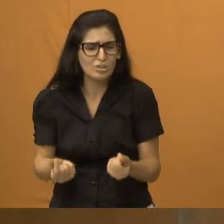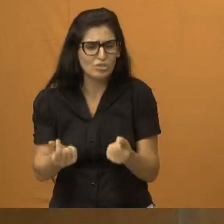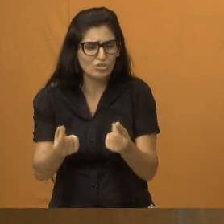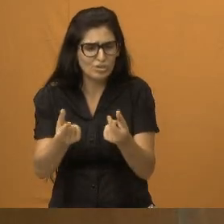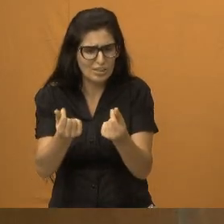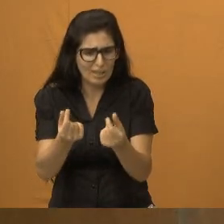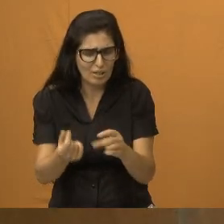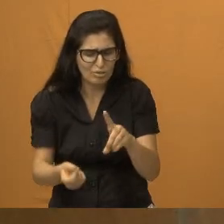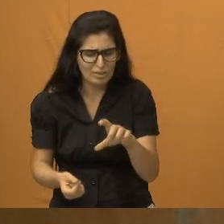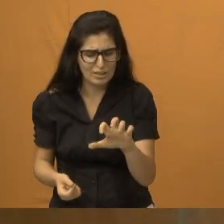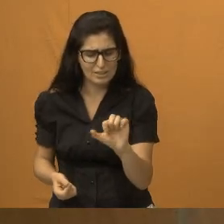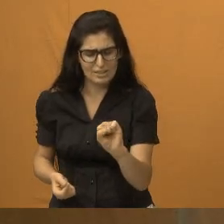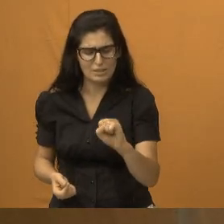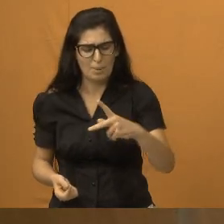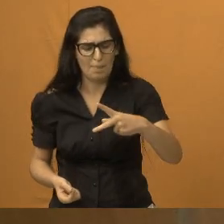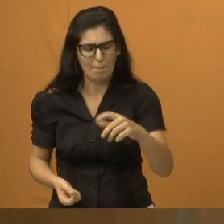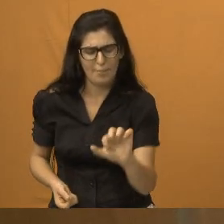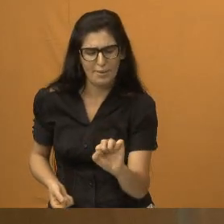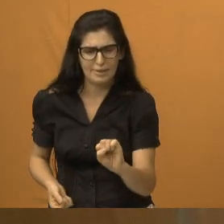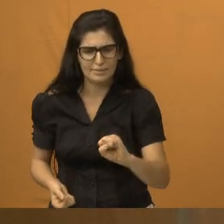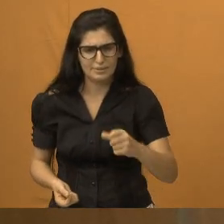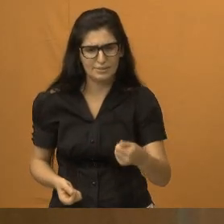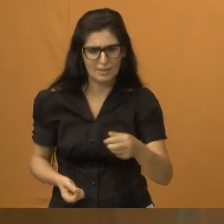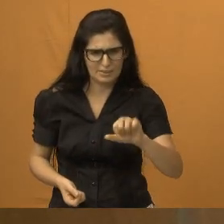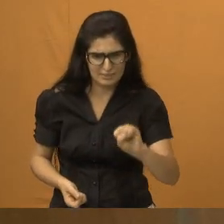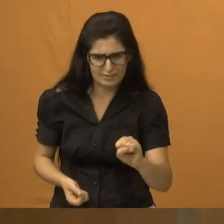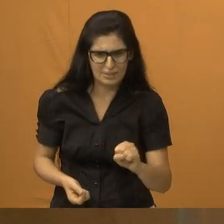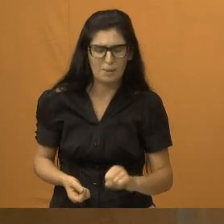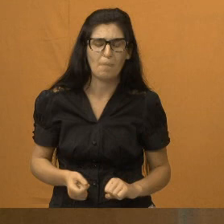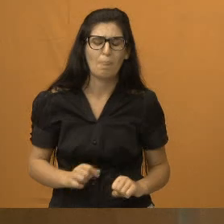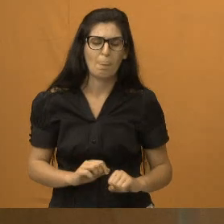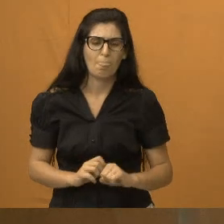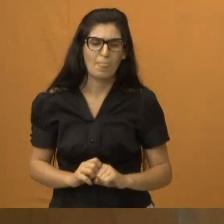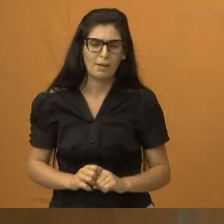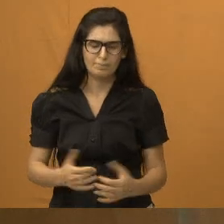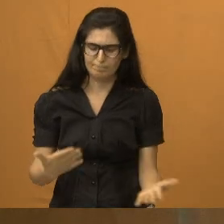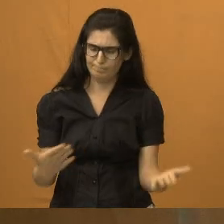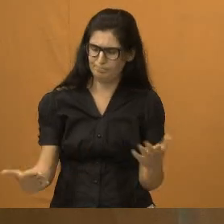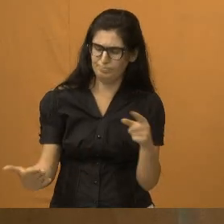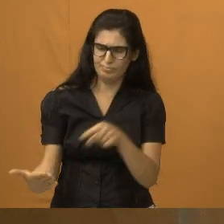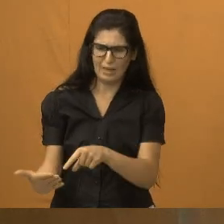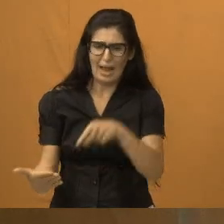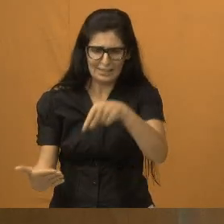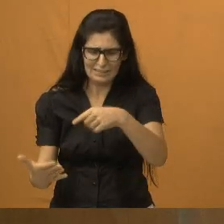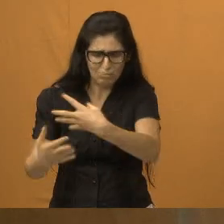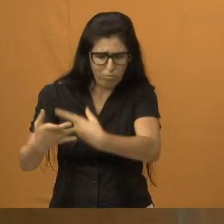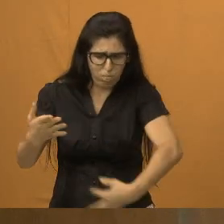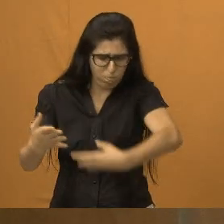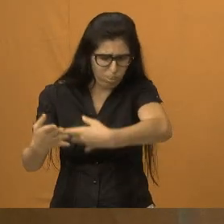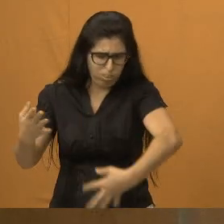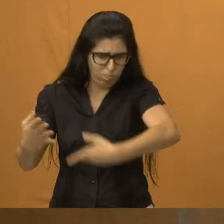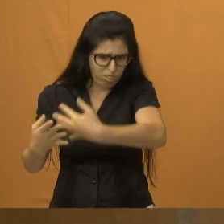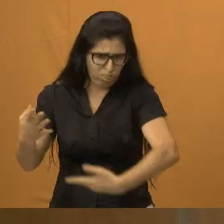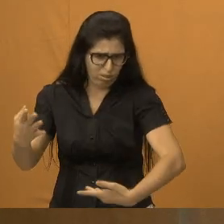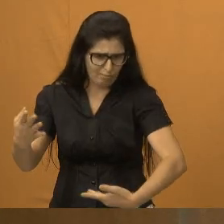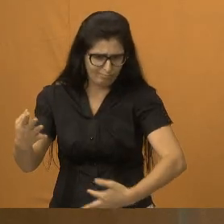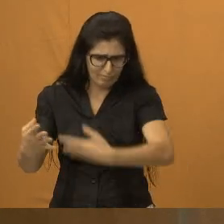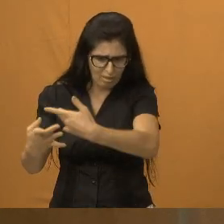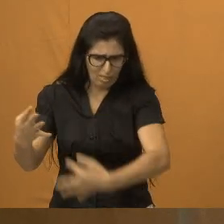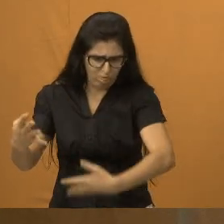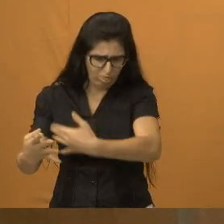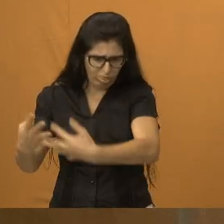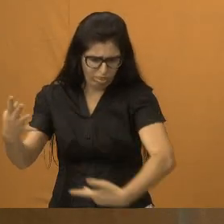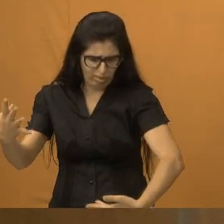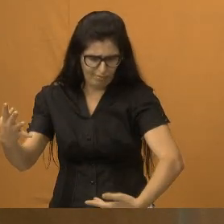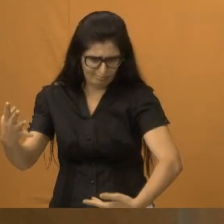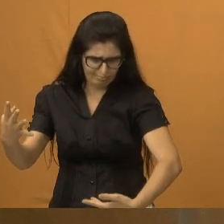despesa, é uma receita financeira. E essas receitas que vocês têm aqui são receitas orçamentárias. Então, o que nós apresentamos aqui nesse